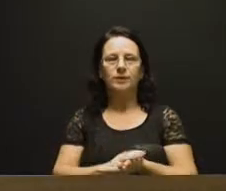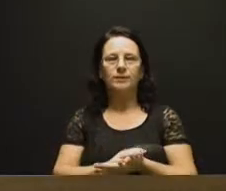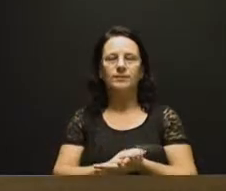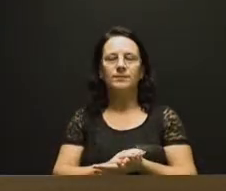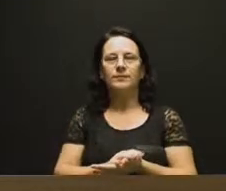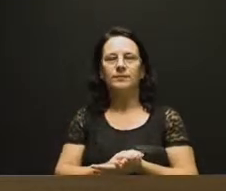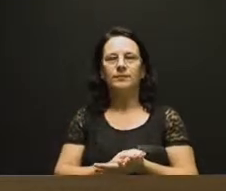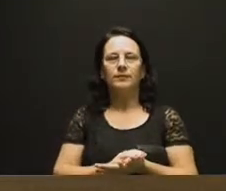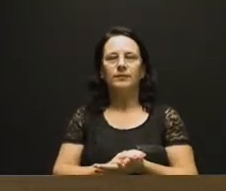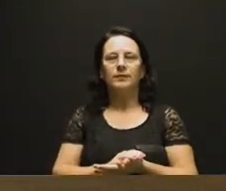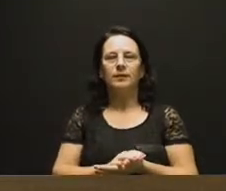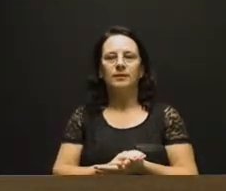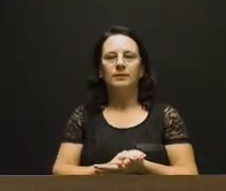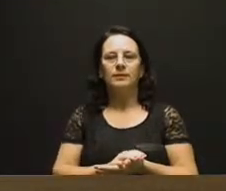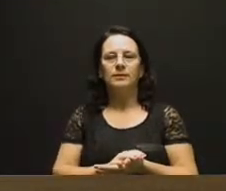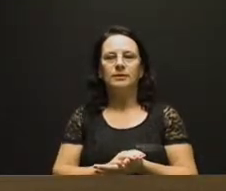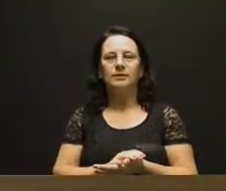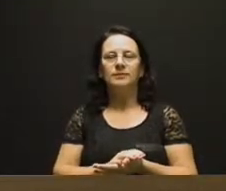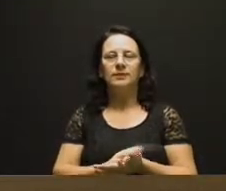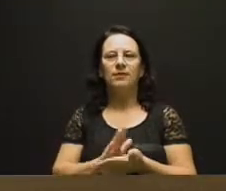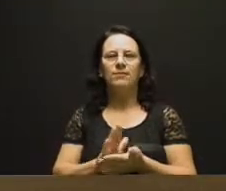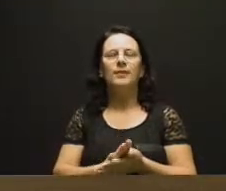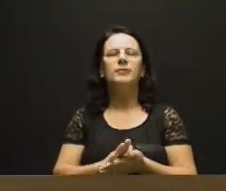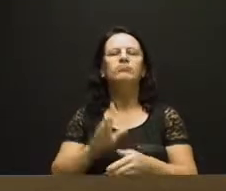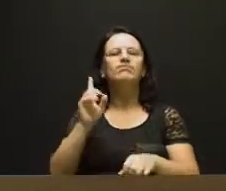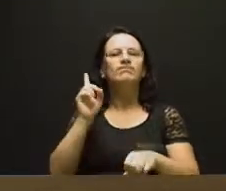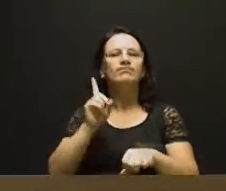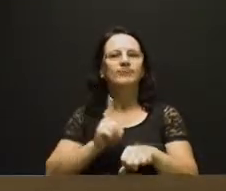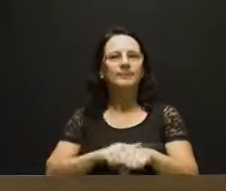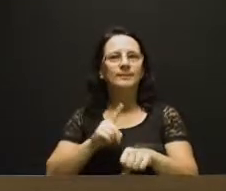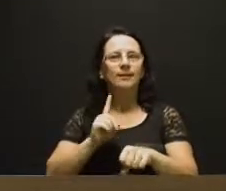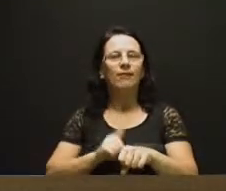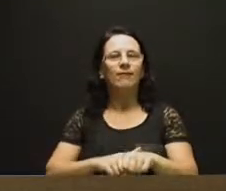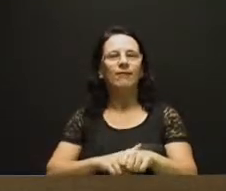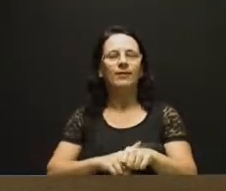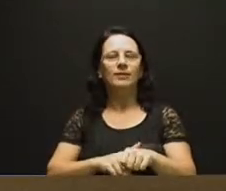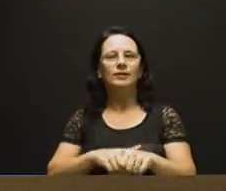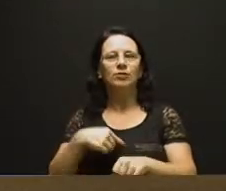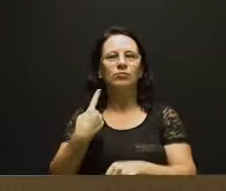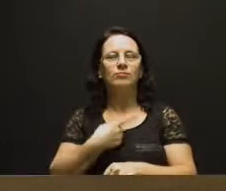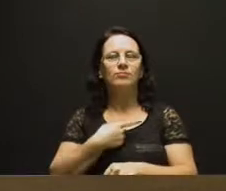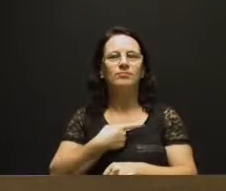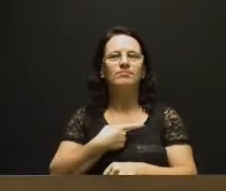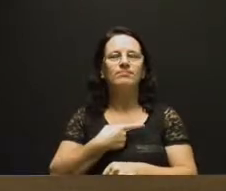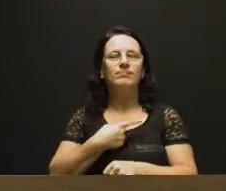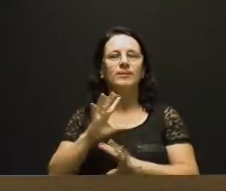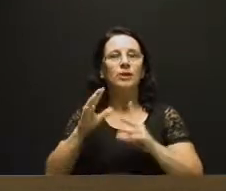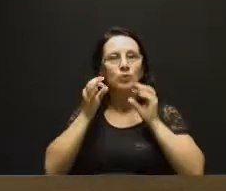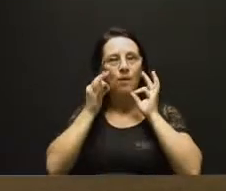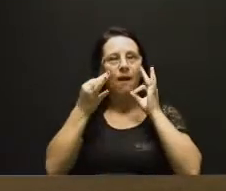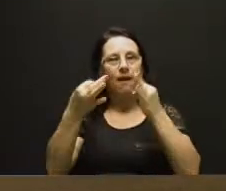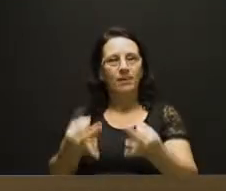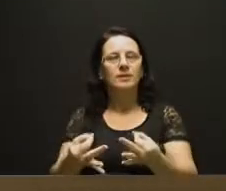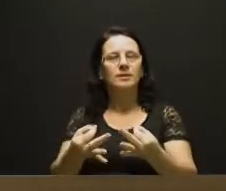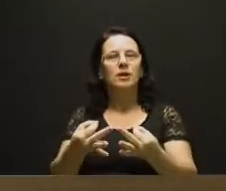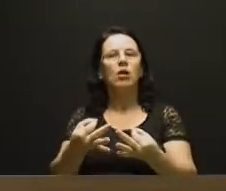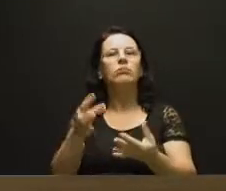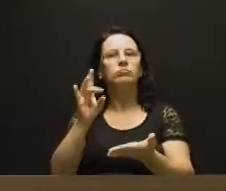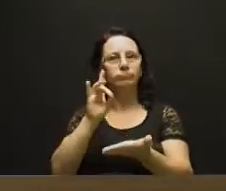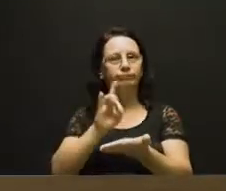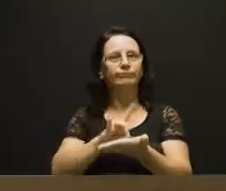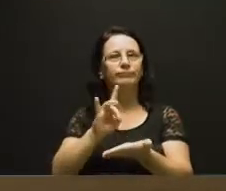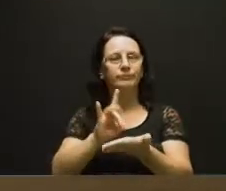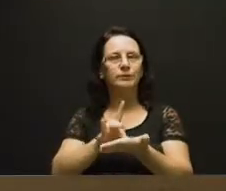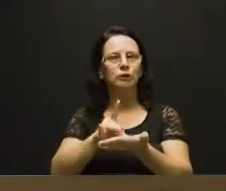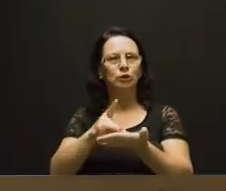prevê e está mais do que na hora da gente poder olhar pra isso com muito mais seriedade com muito